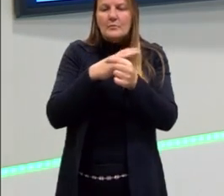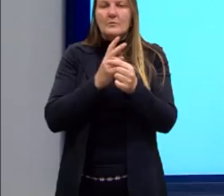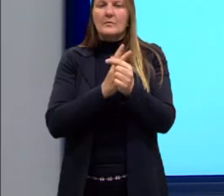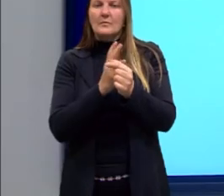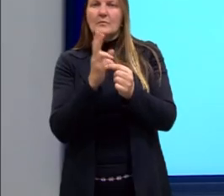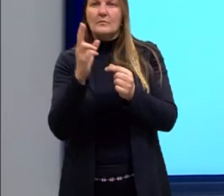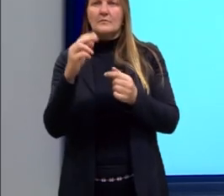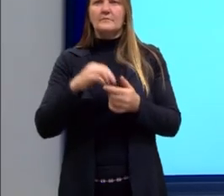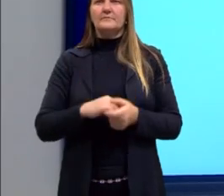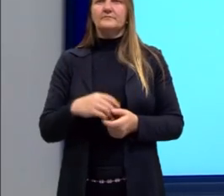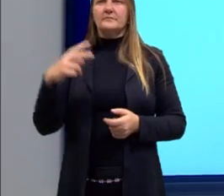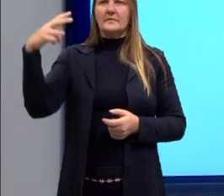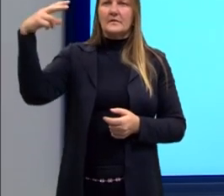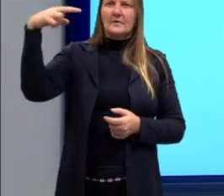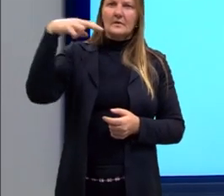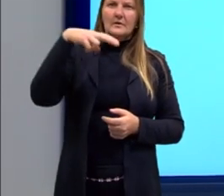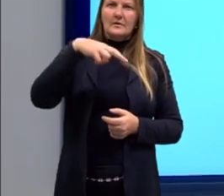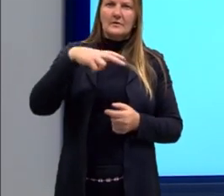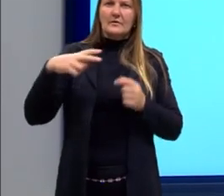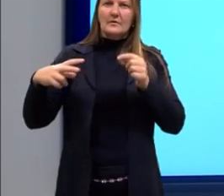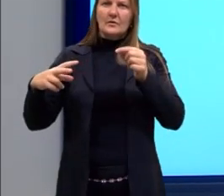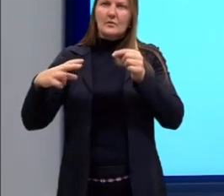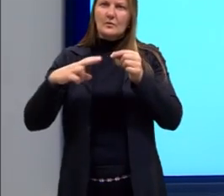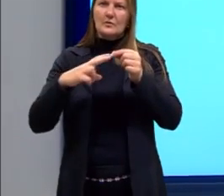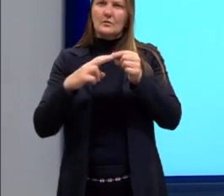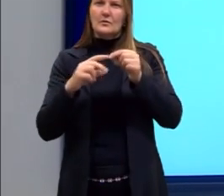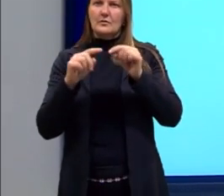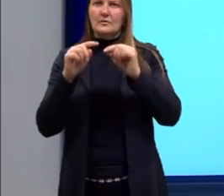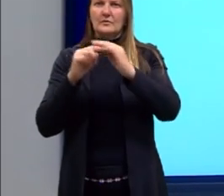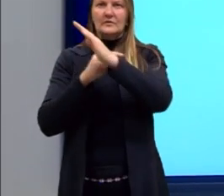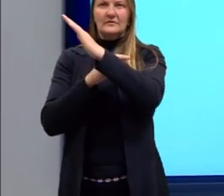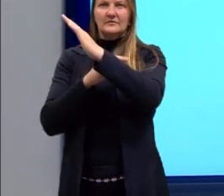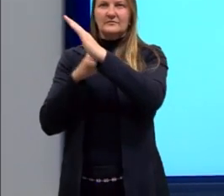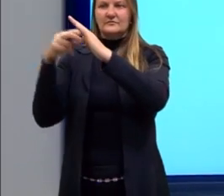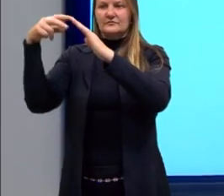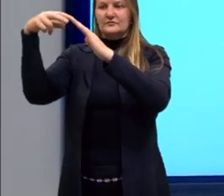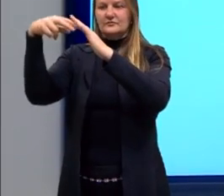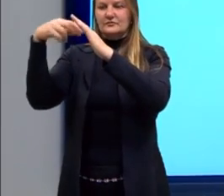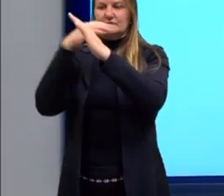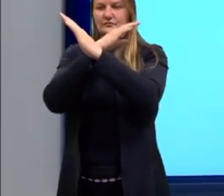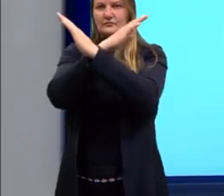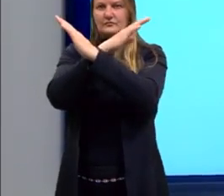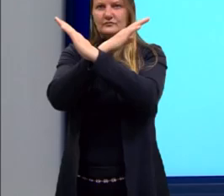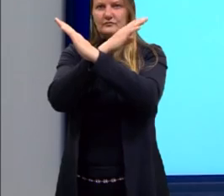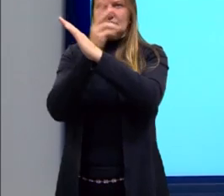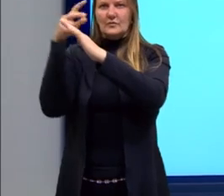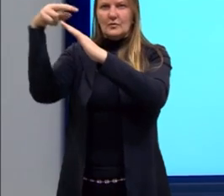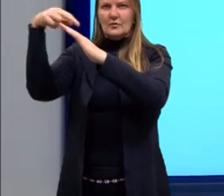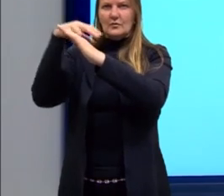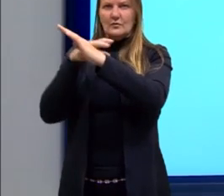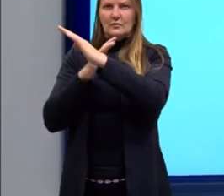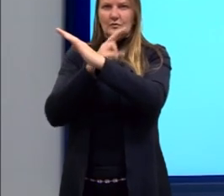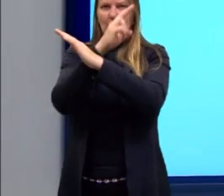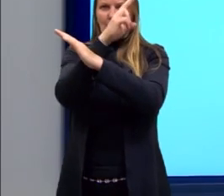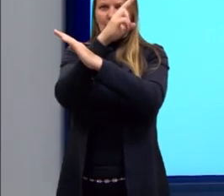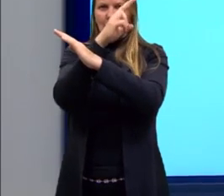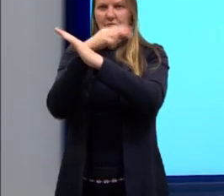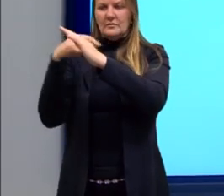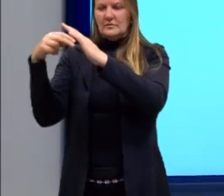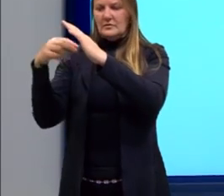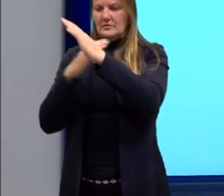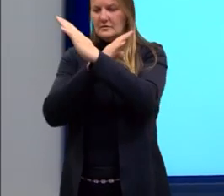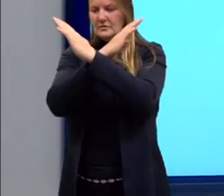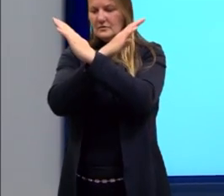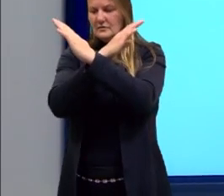retas então recorta que bem encima delimitando cada ângulo vocês vão encontrar então